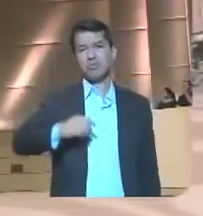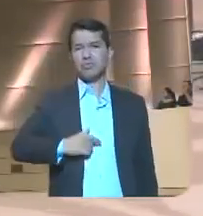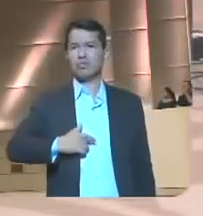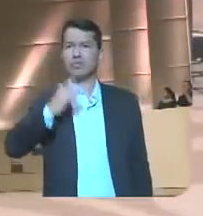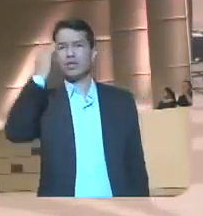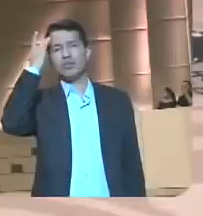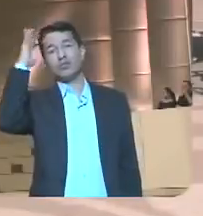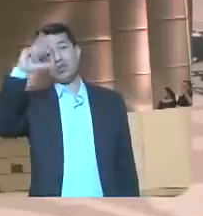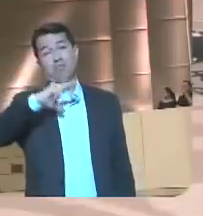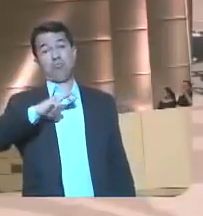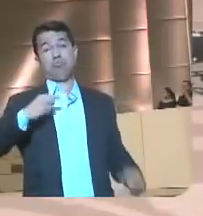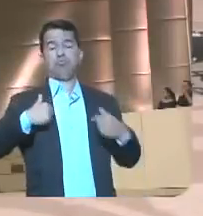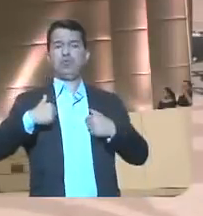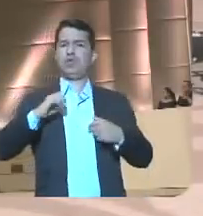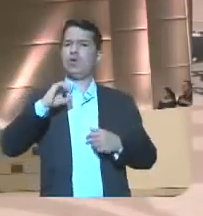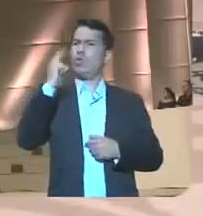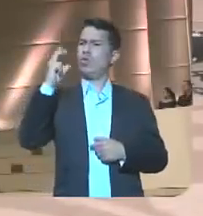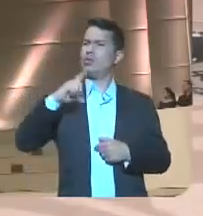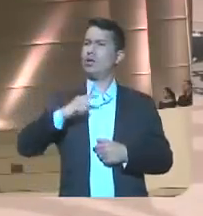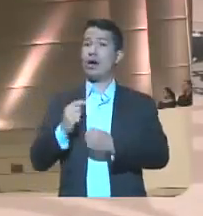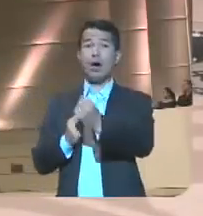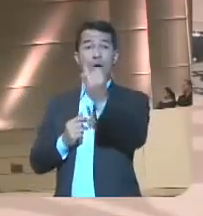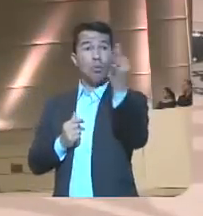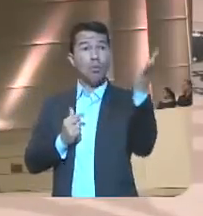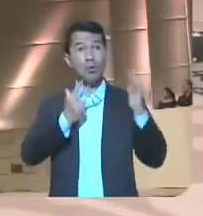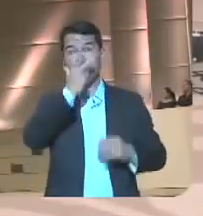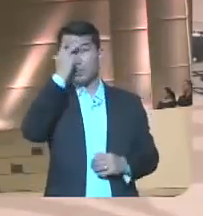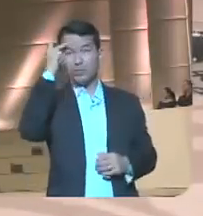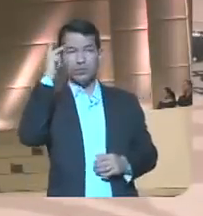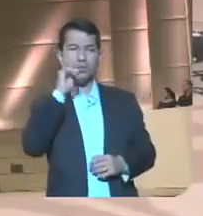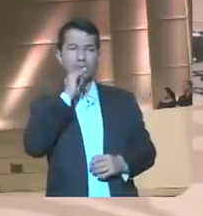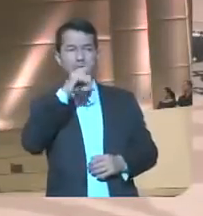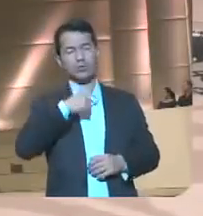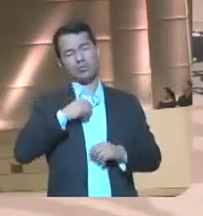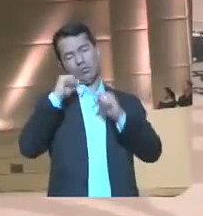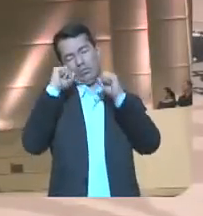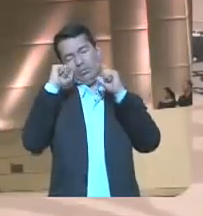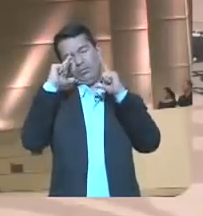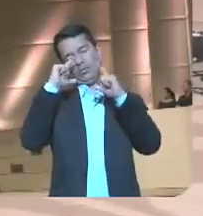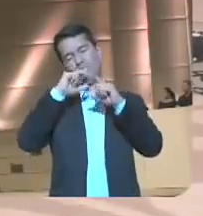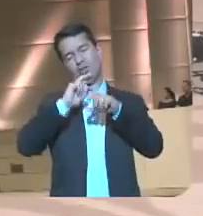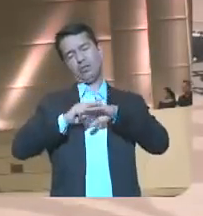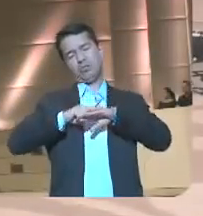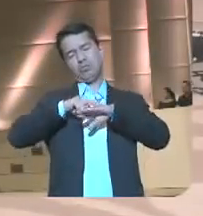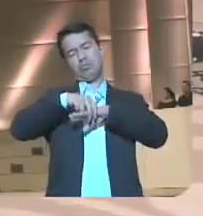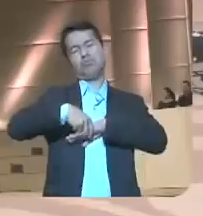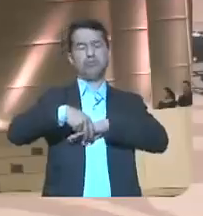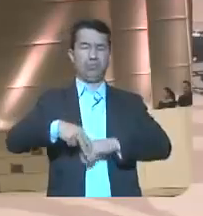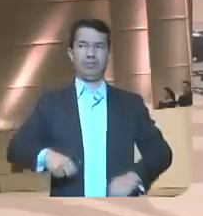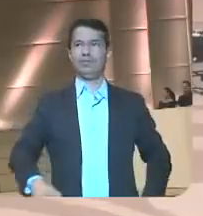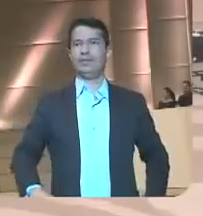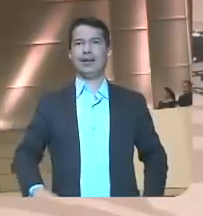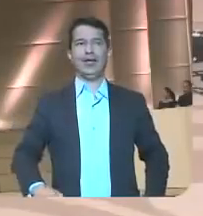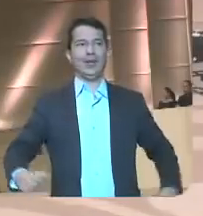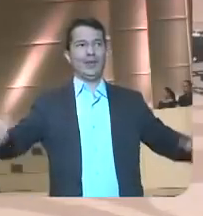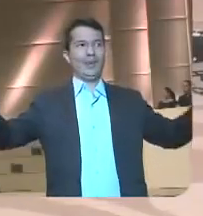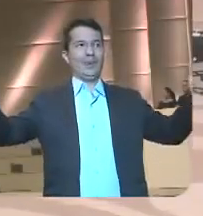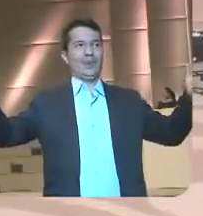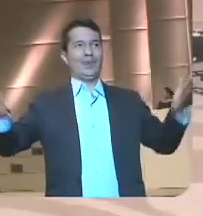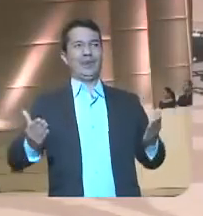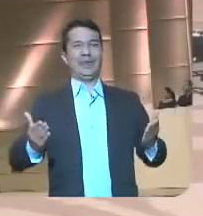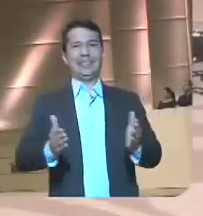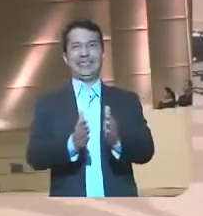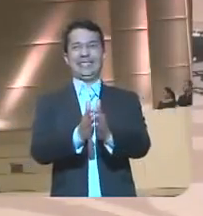né tem um dia que você levanta sem de manhã fala verdade é hoje né